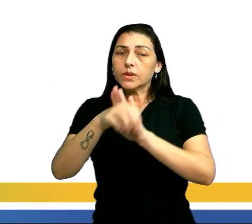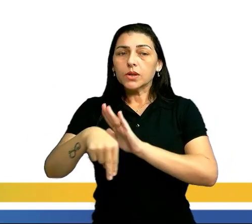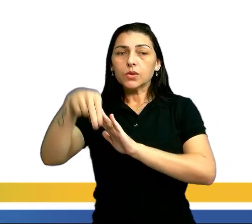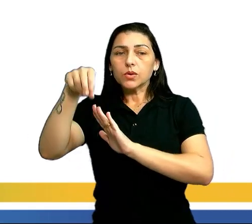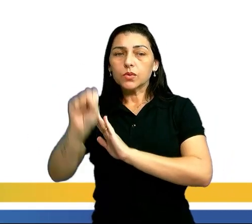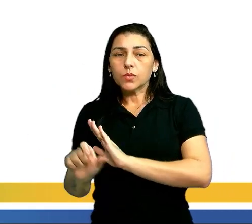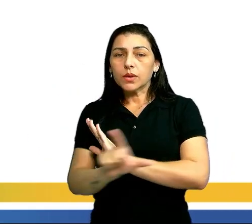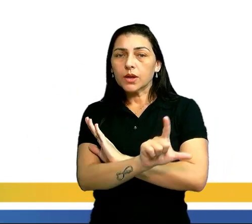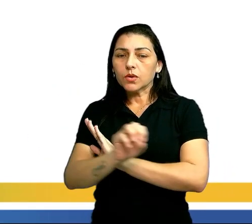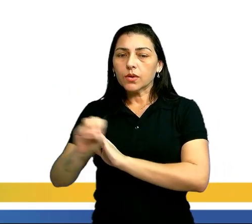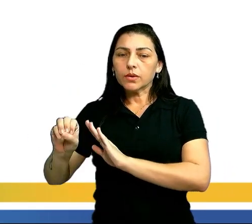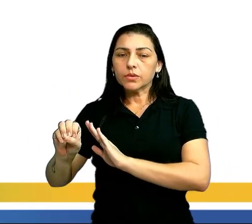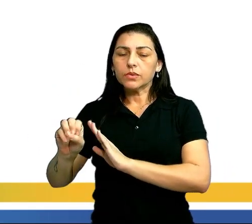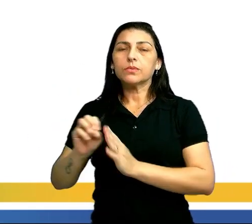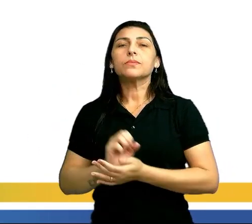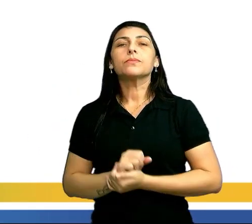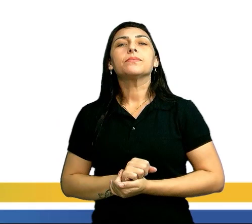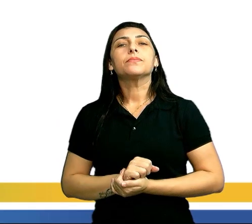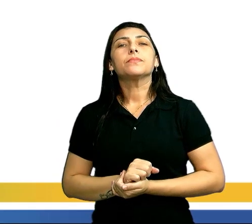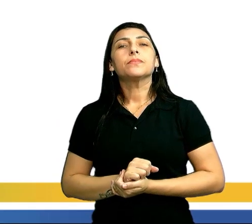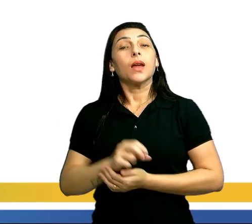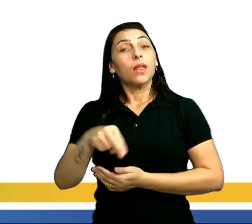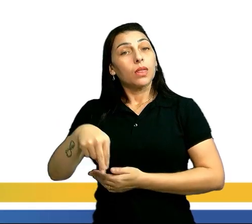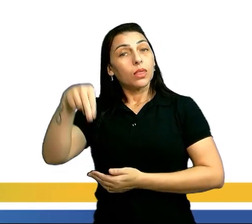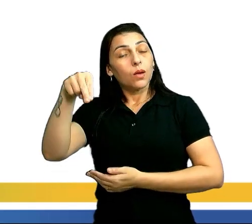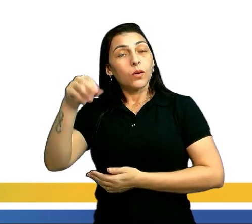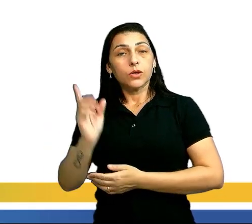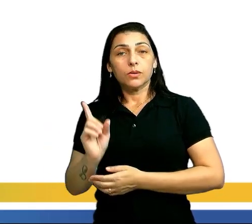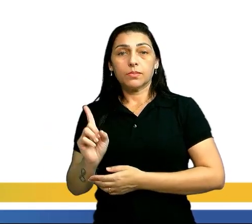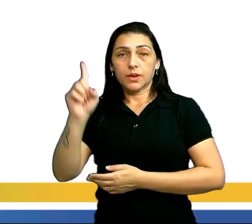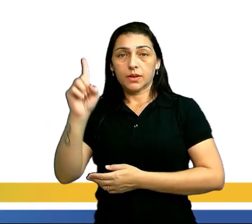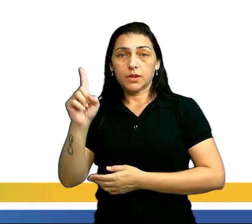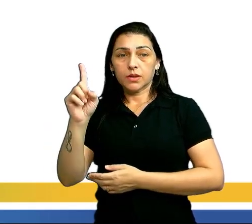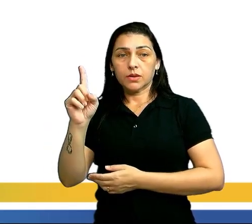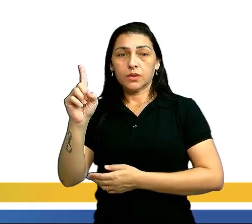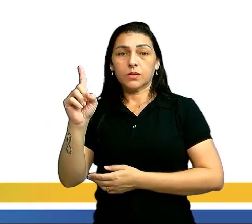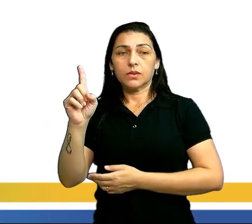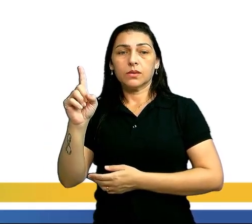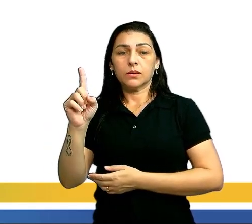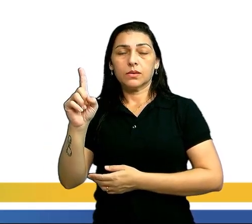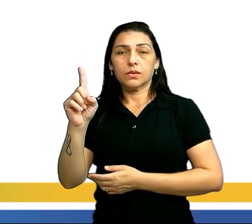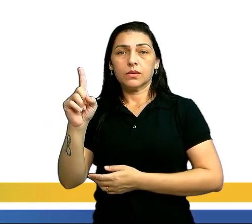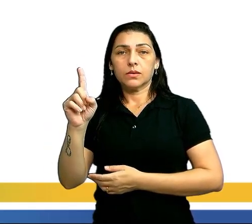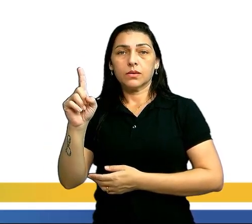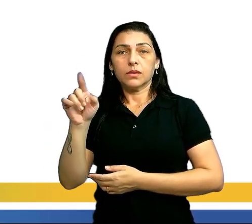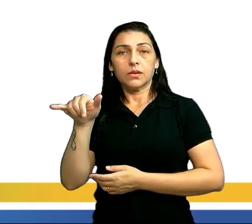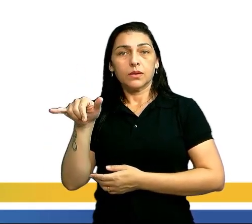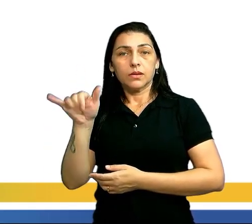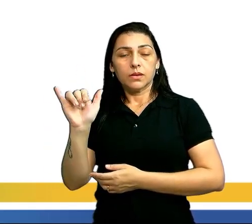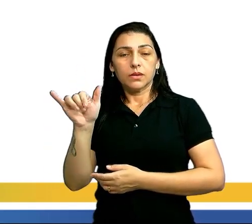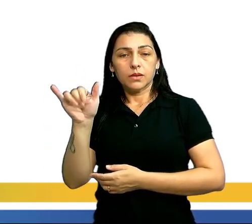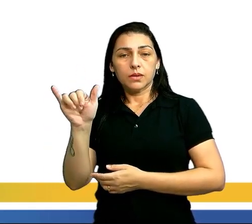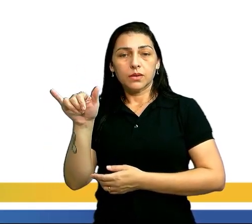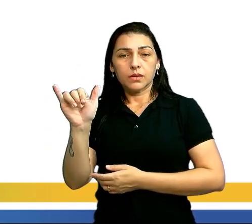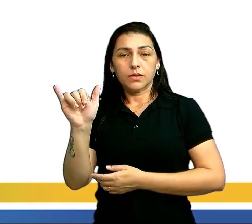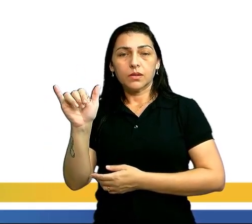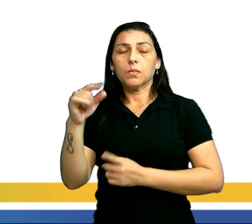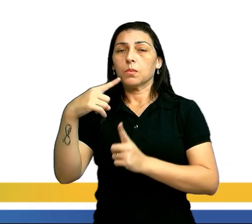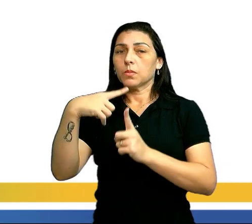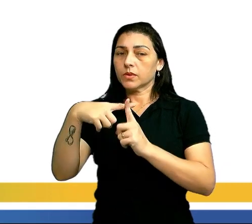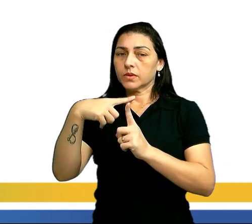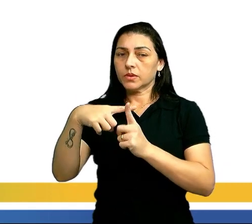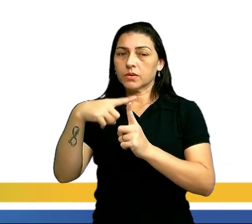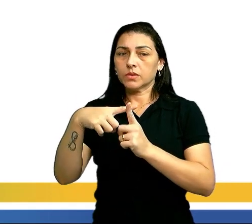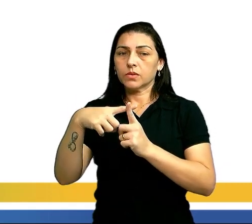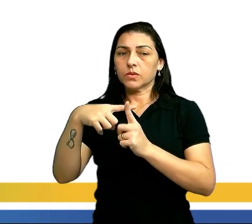de norte, sul, leste e oeste. Norte para cima, eixo y sendo